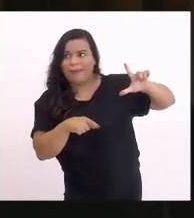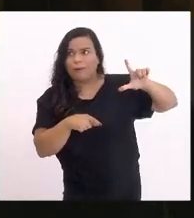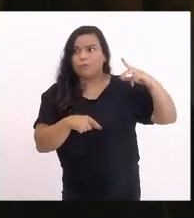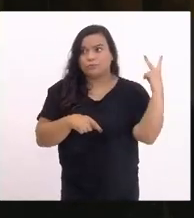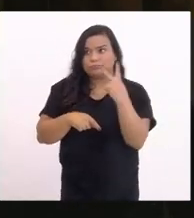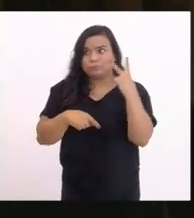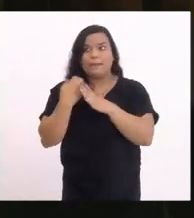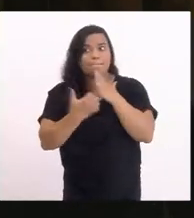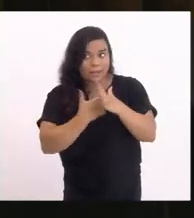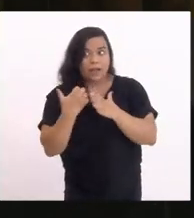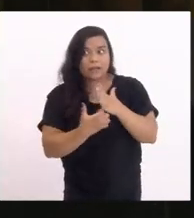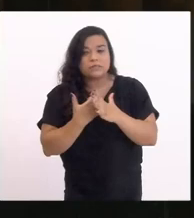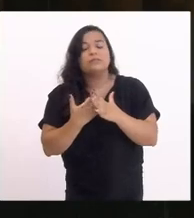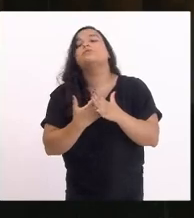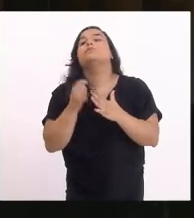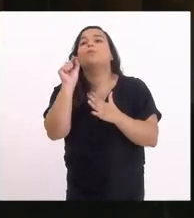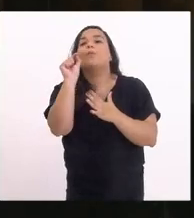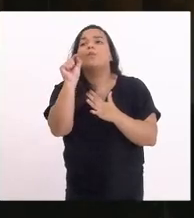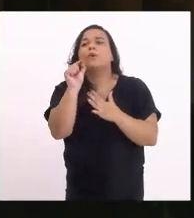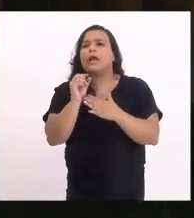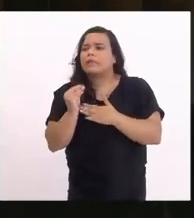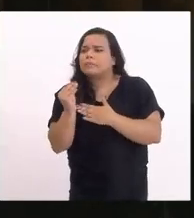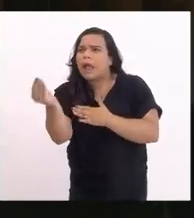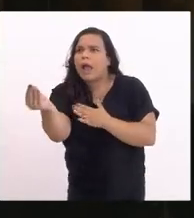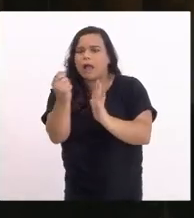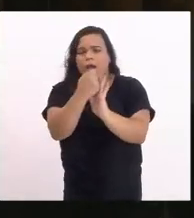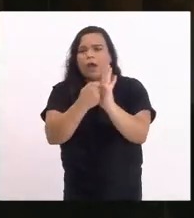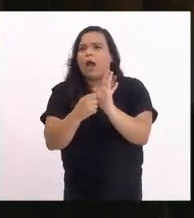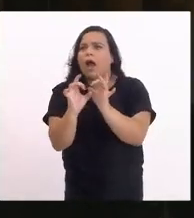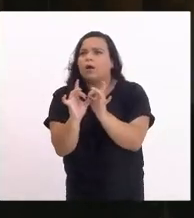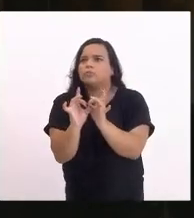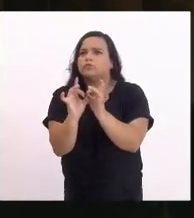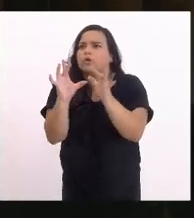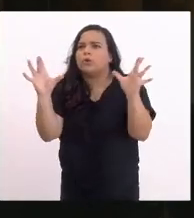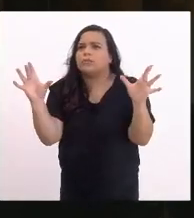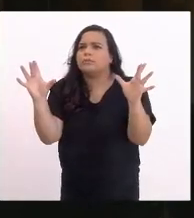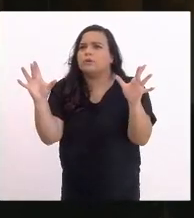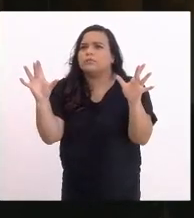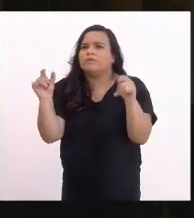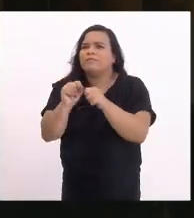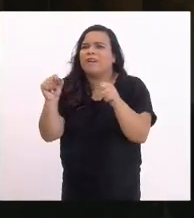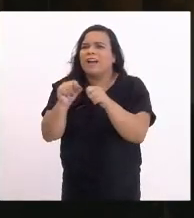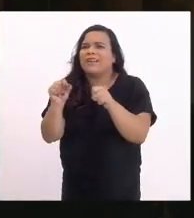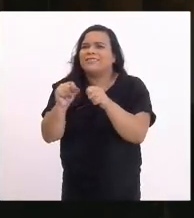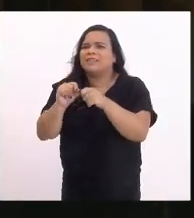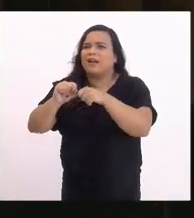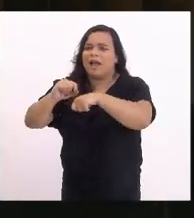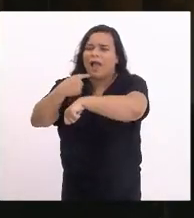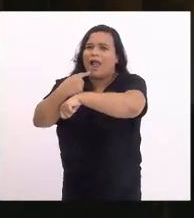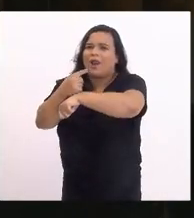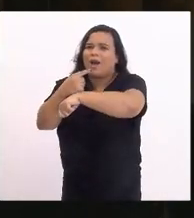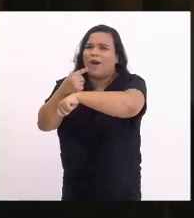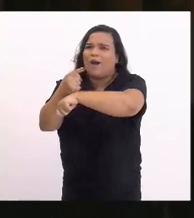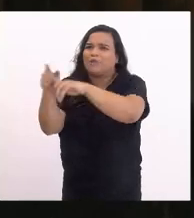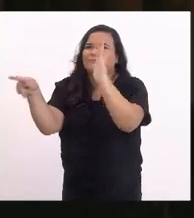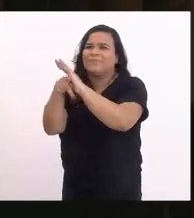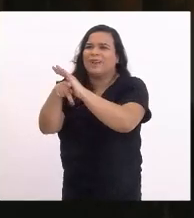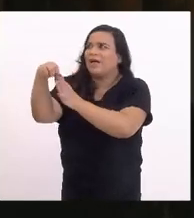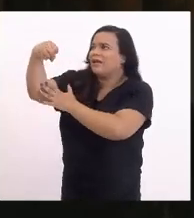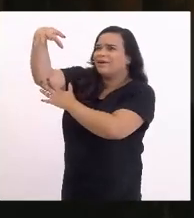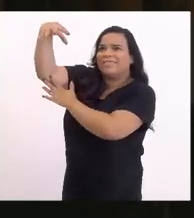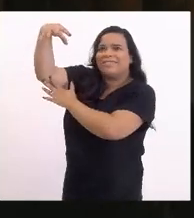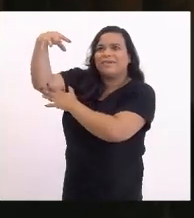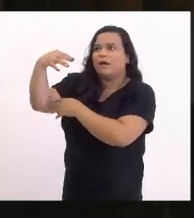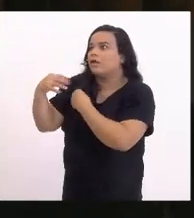eles fornecem autorização de instalação do relógio sem você precisar